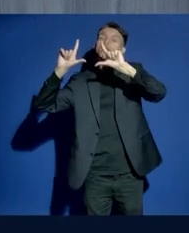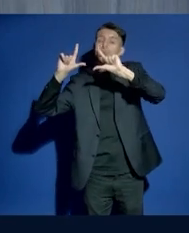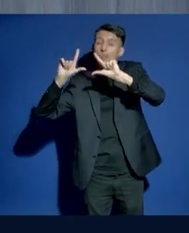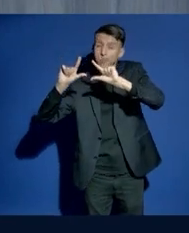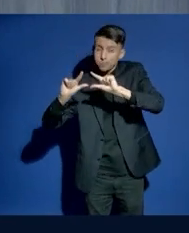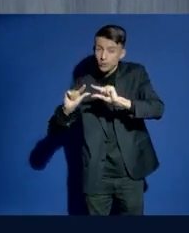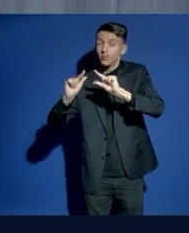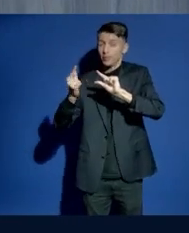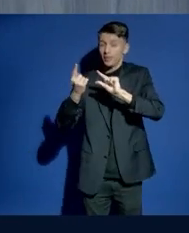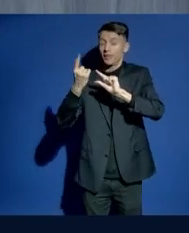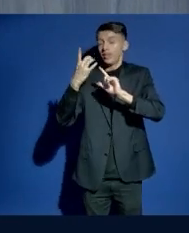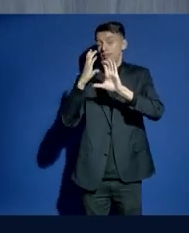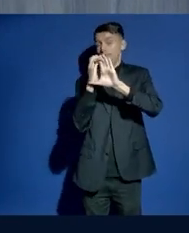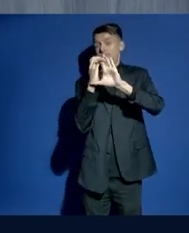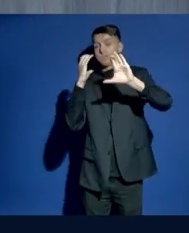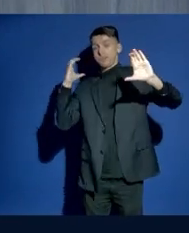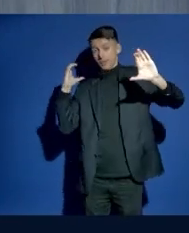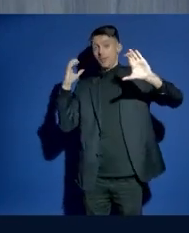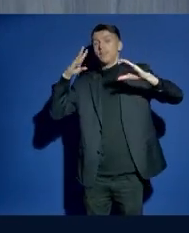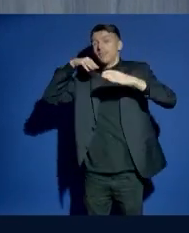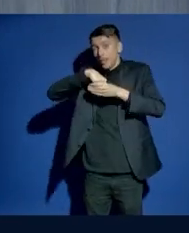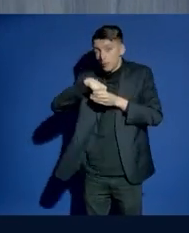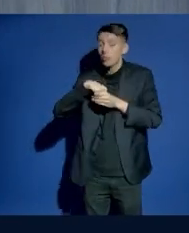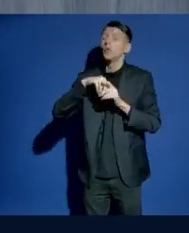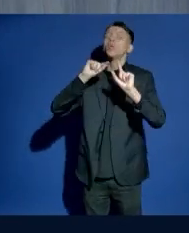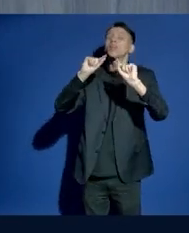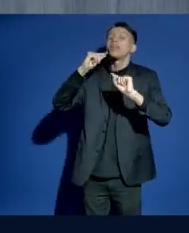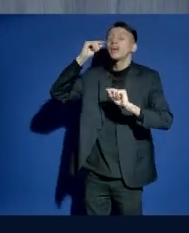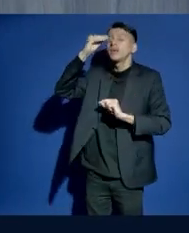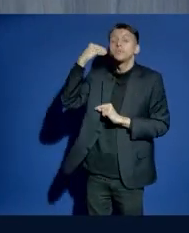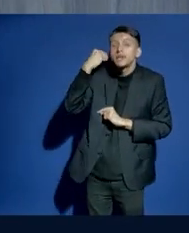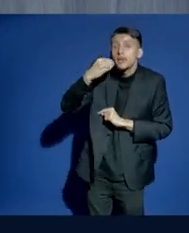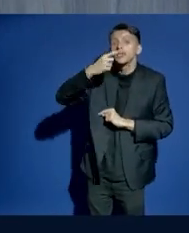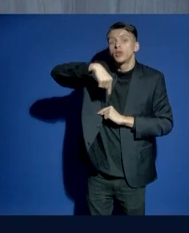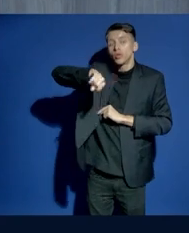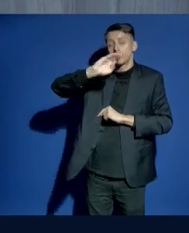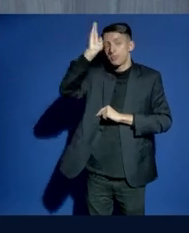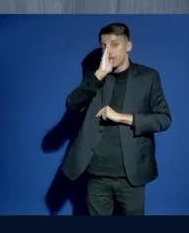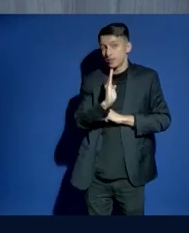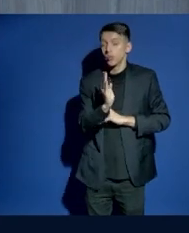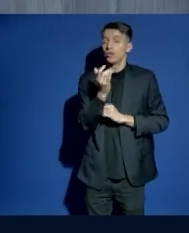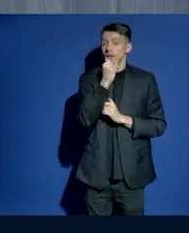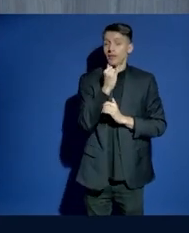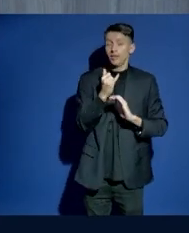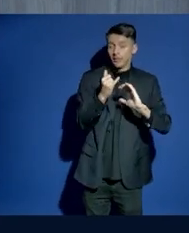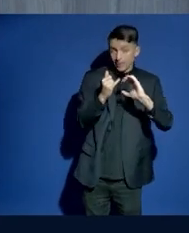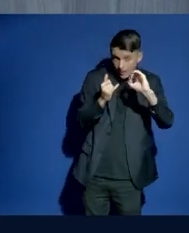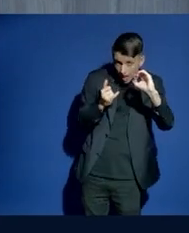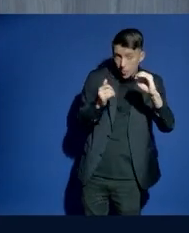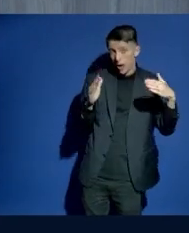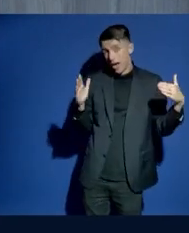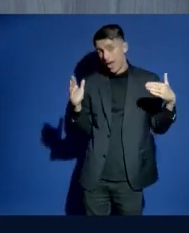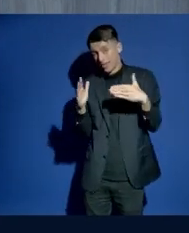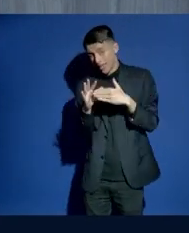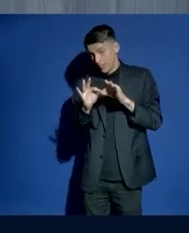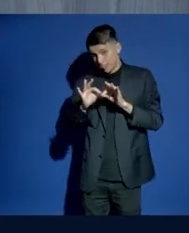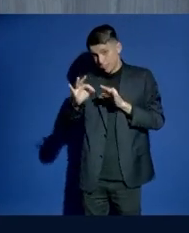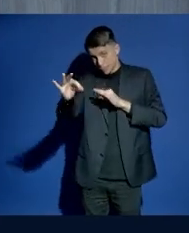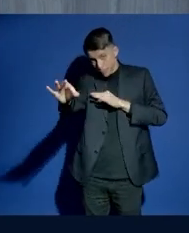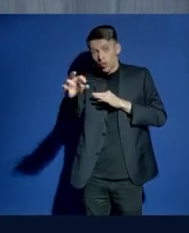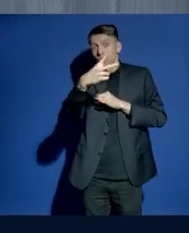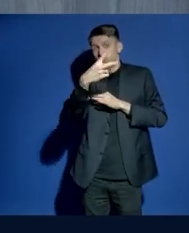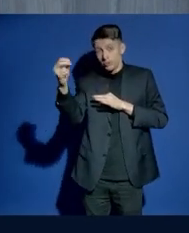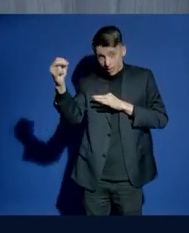do gás e colocar no caminhão o que a gente aprendeu um pouco nossa experiência é que de 0 a 250 km de distância o GNC